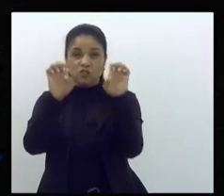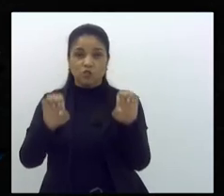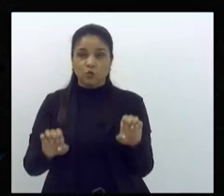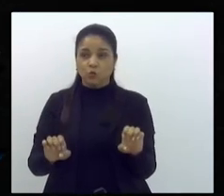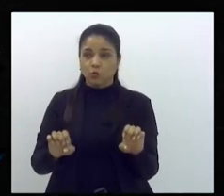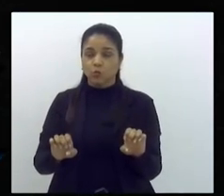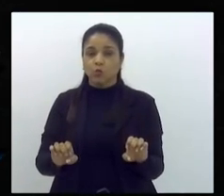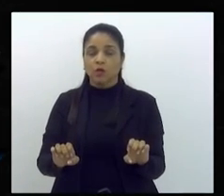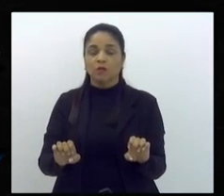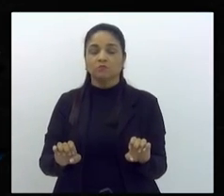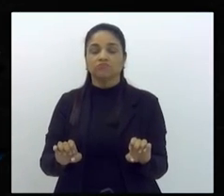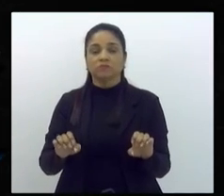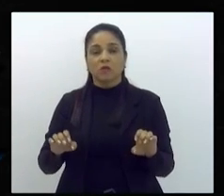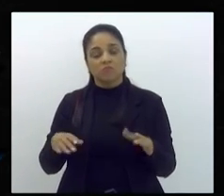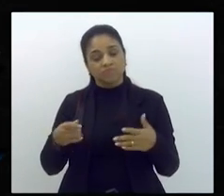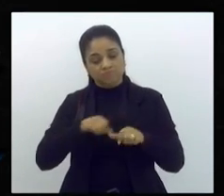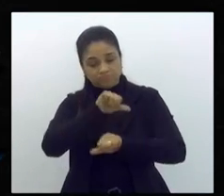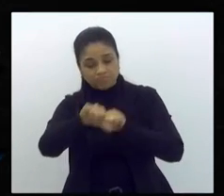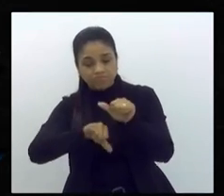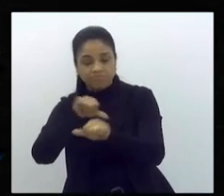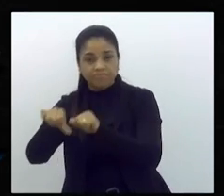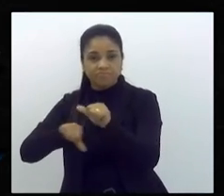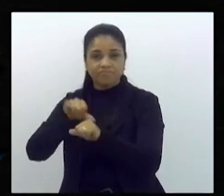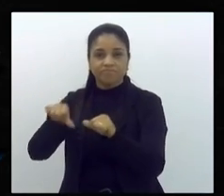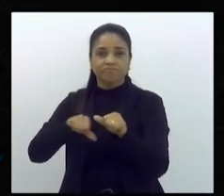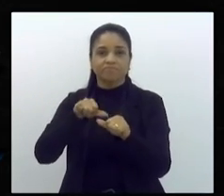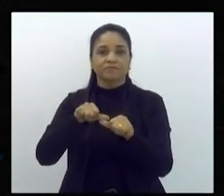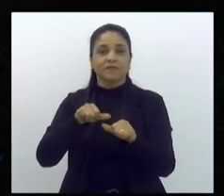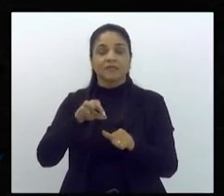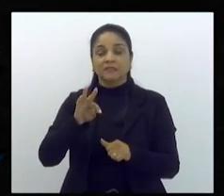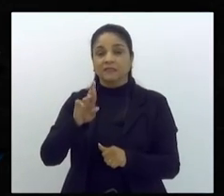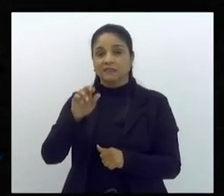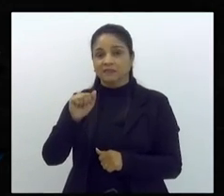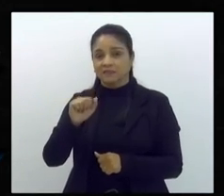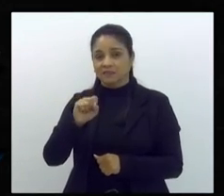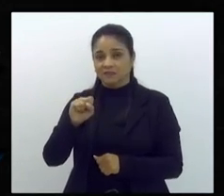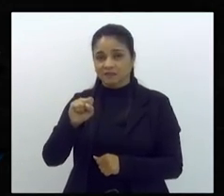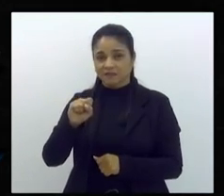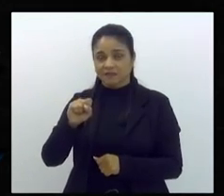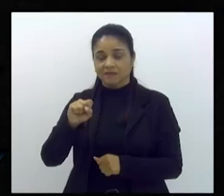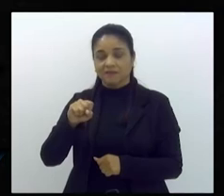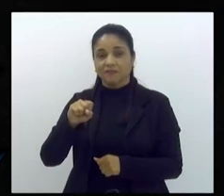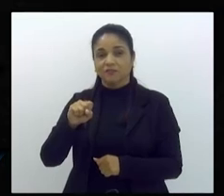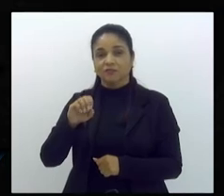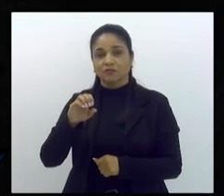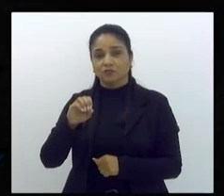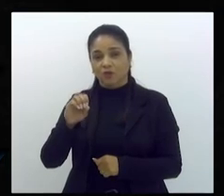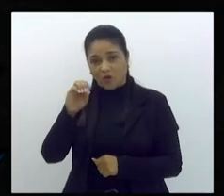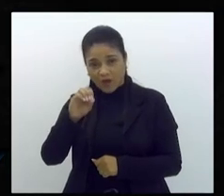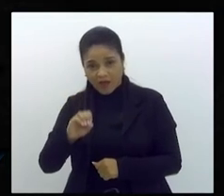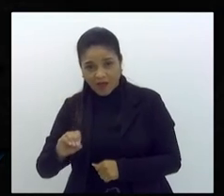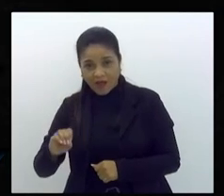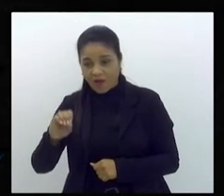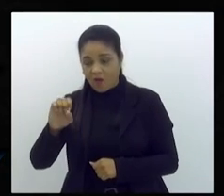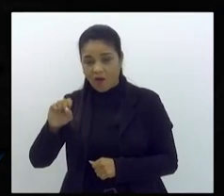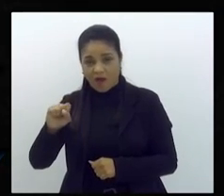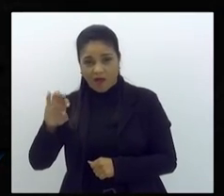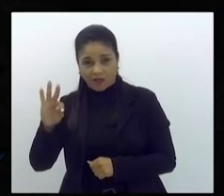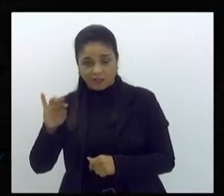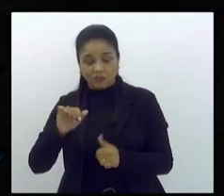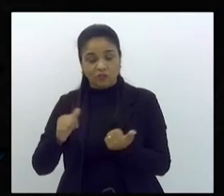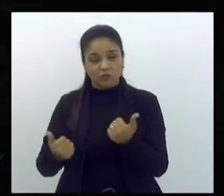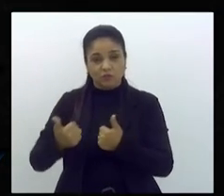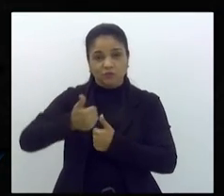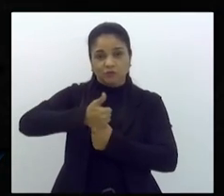seja requalificada na transoeste haverá obras de substituição do pavimento